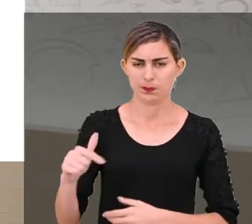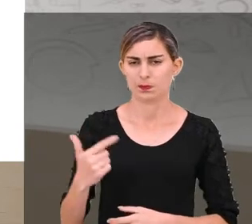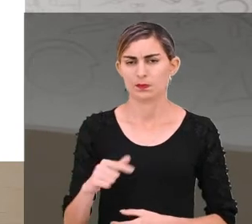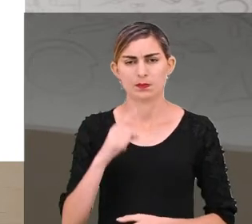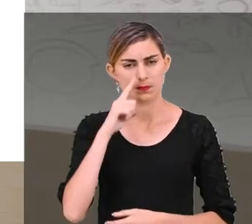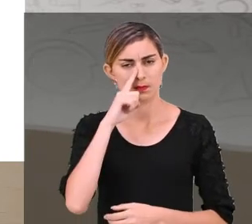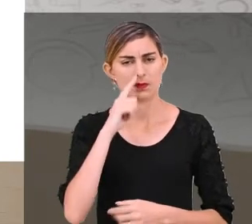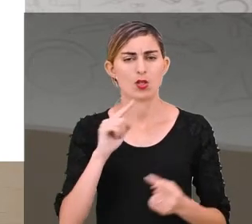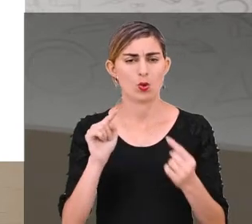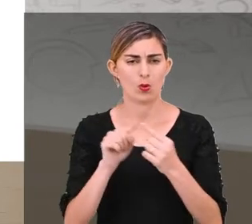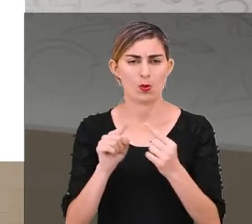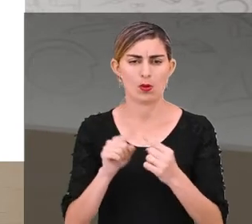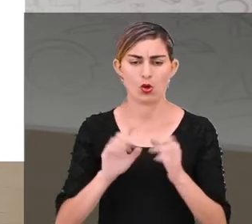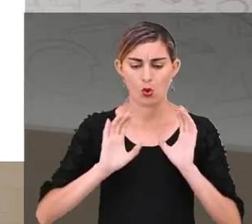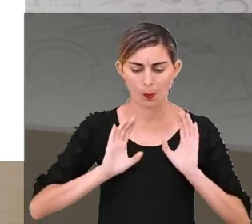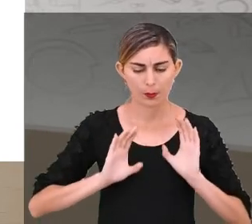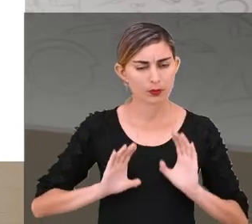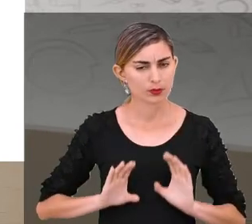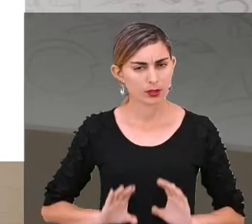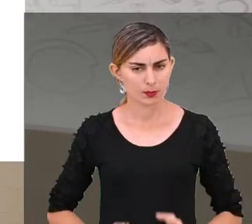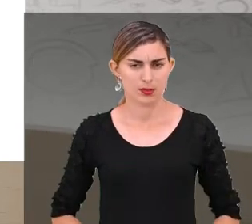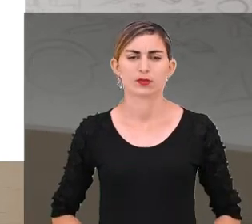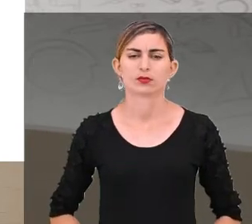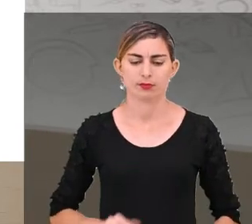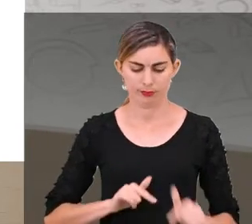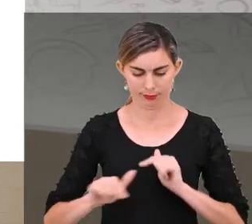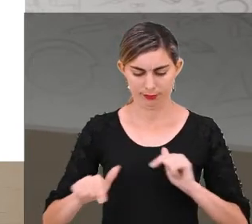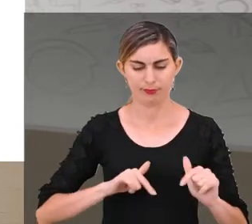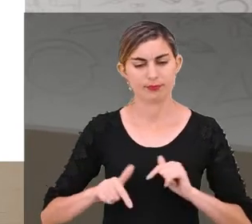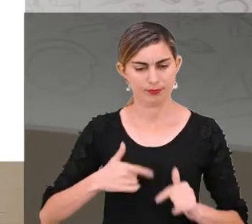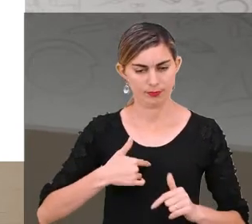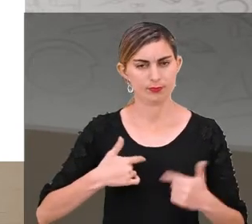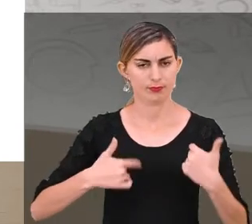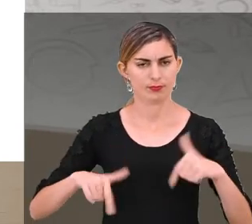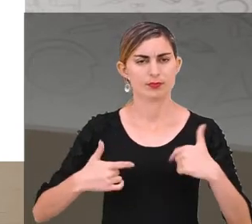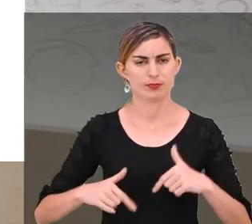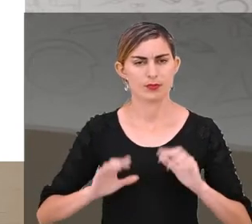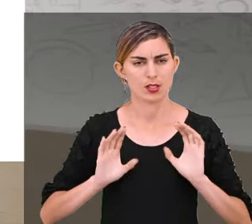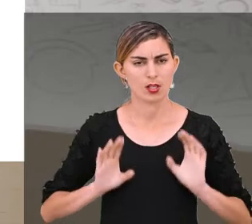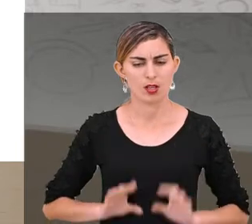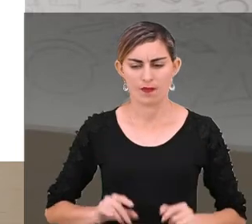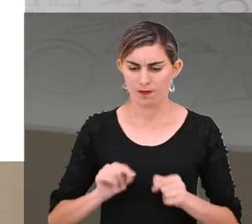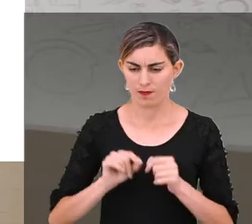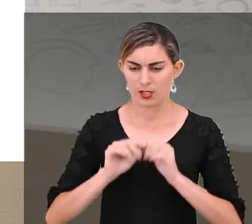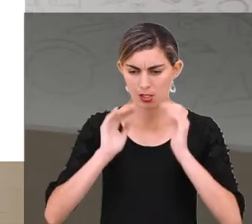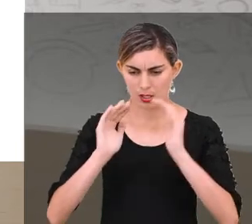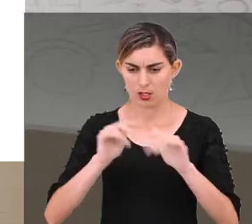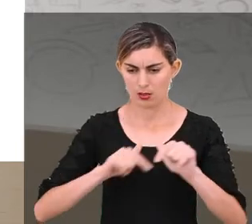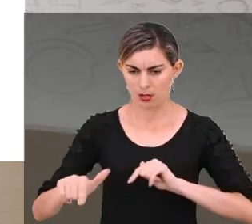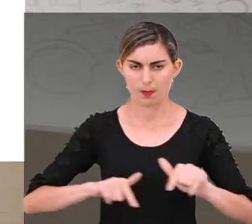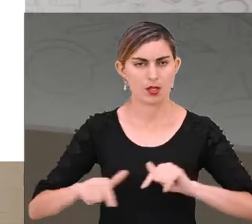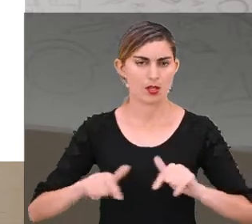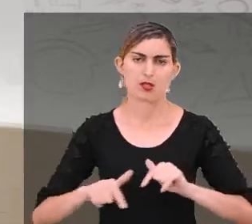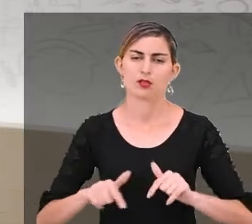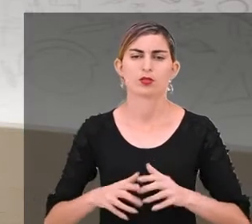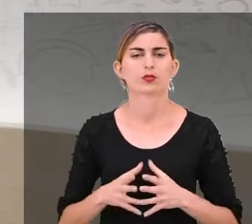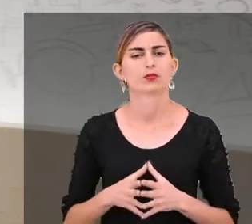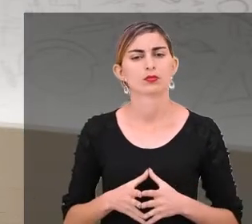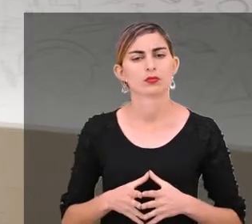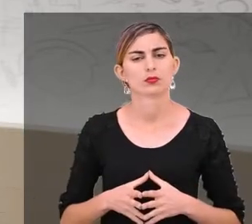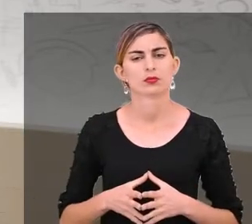que estão relacionados ao comportamento do trabalhador ao realizar determinada atividade.